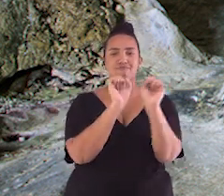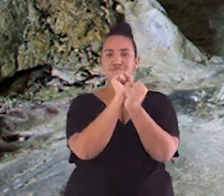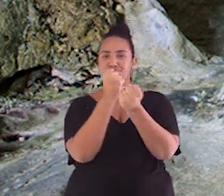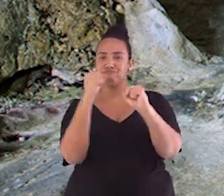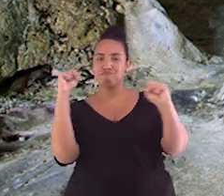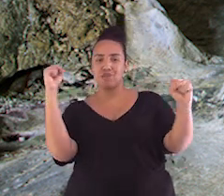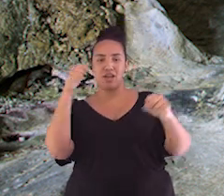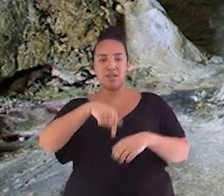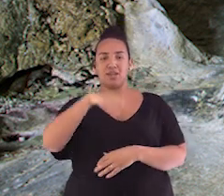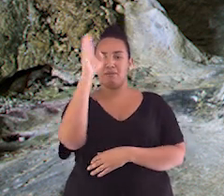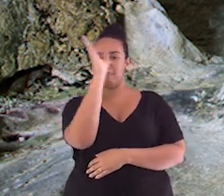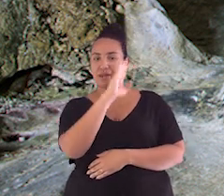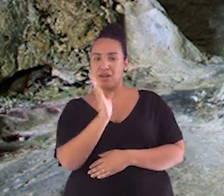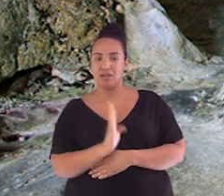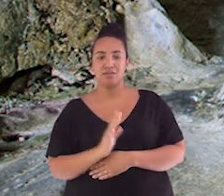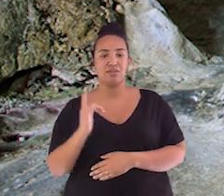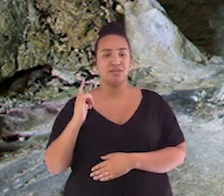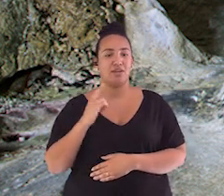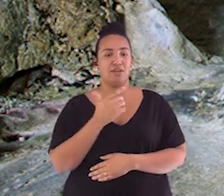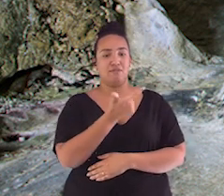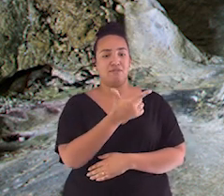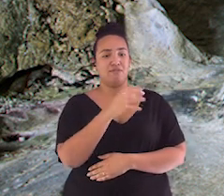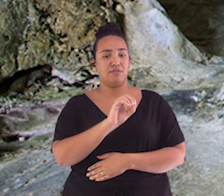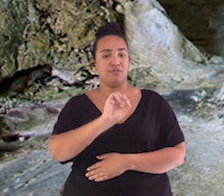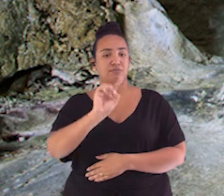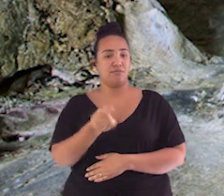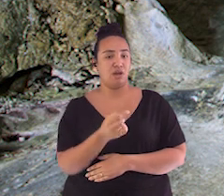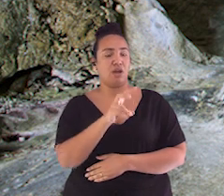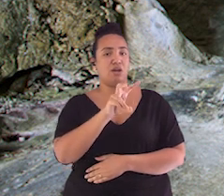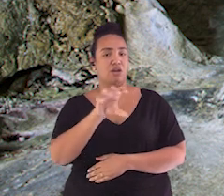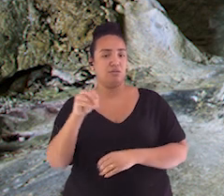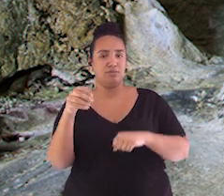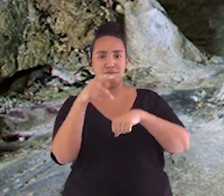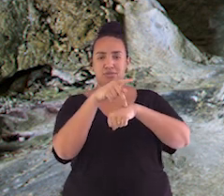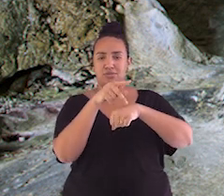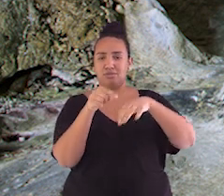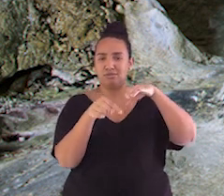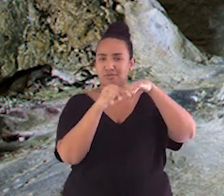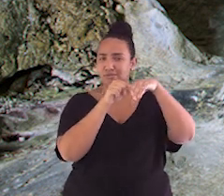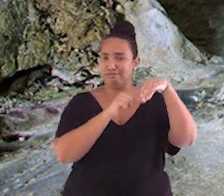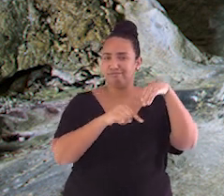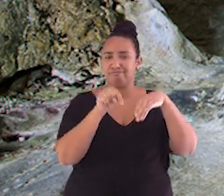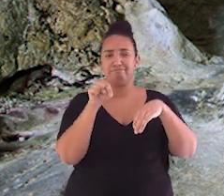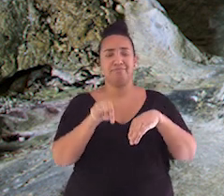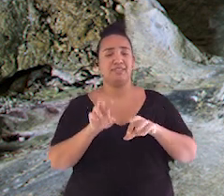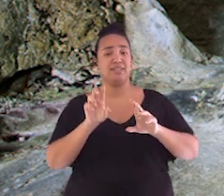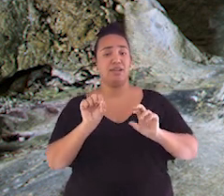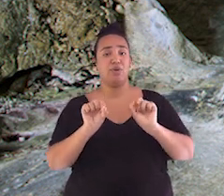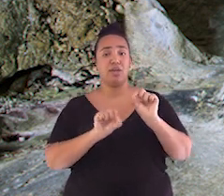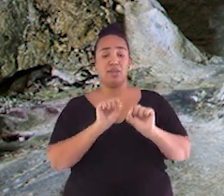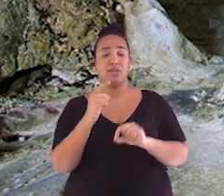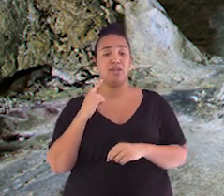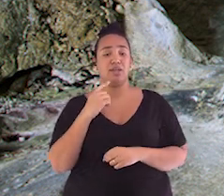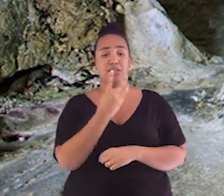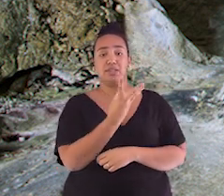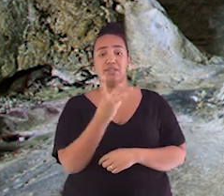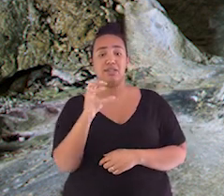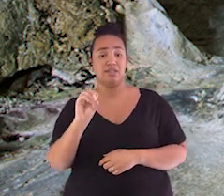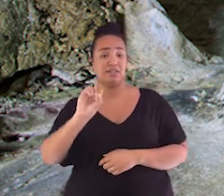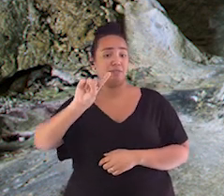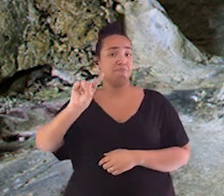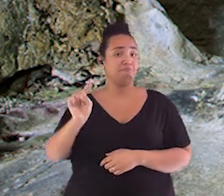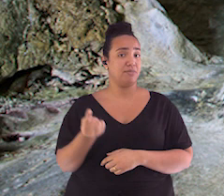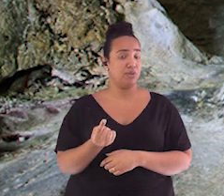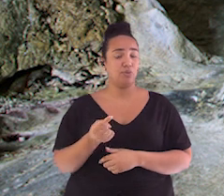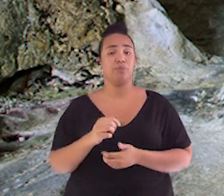de 20.500 cavernas cadastradas, mas a expectativa é que tenhamos mais de 300 mil. Por isso que